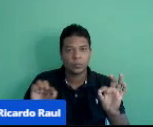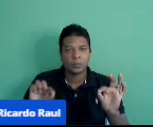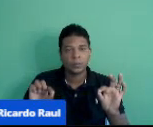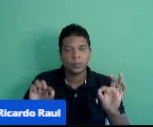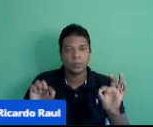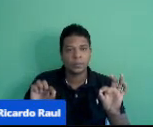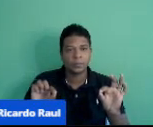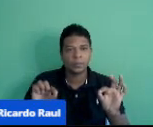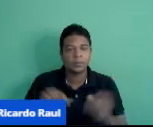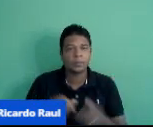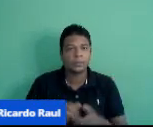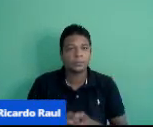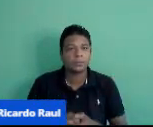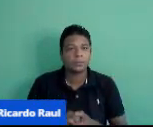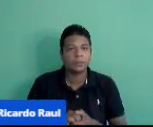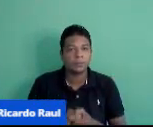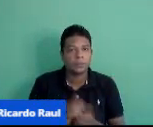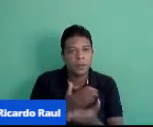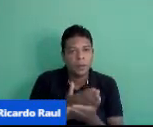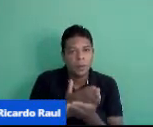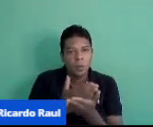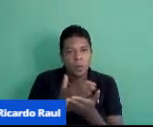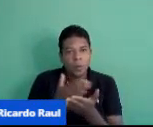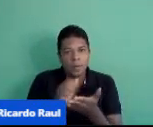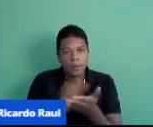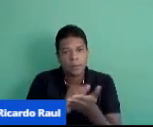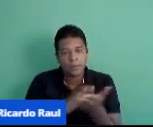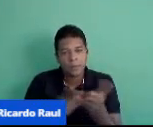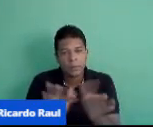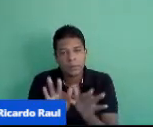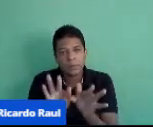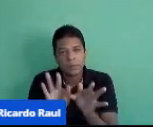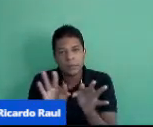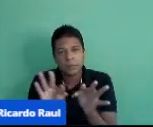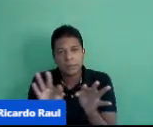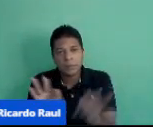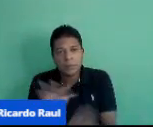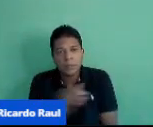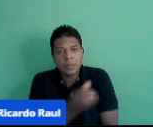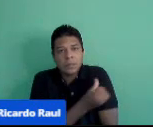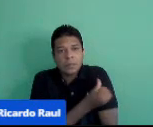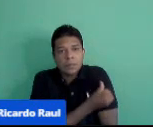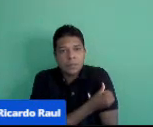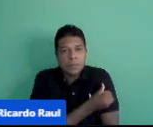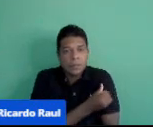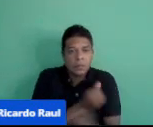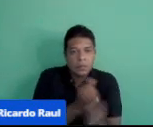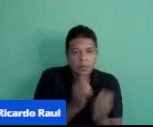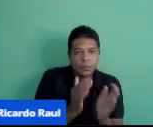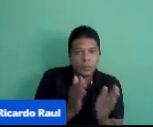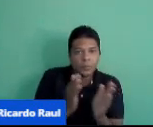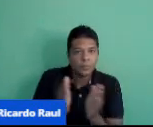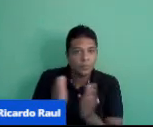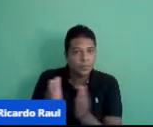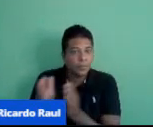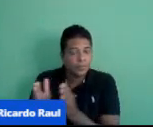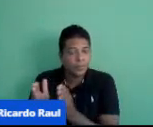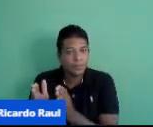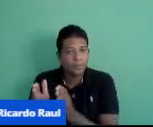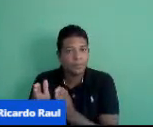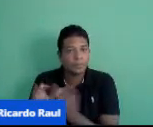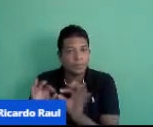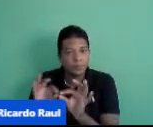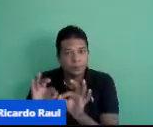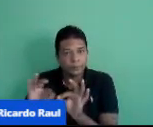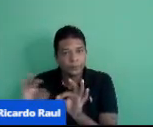né, você começa com um exercício simples ali no sexto e vai montando, então isso foi uma atividade que me chamou a